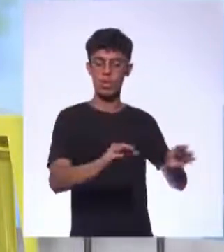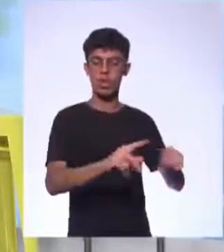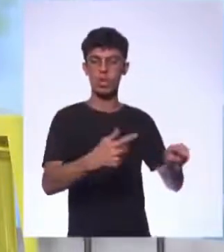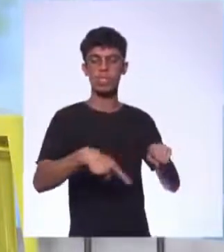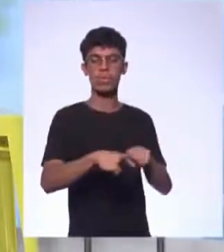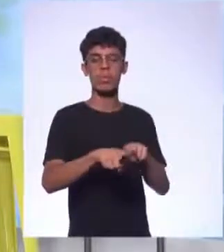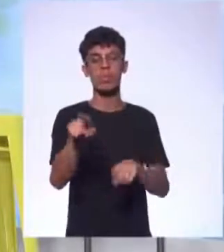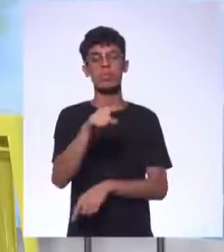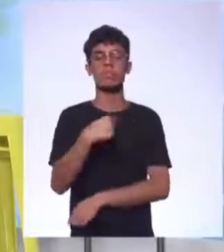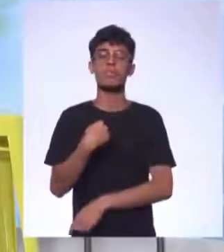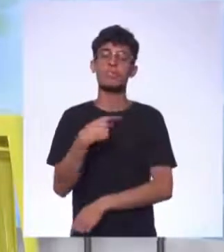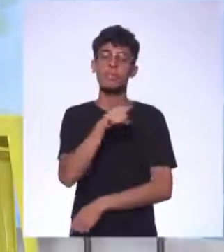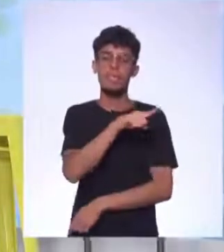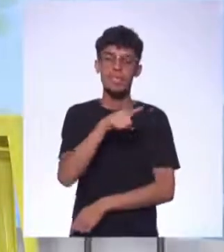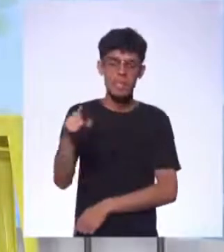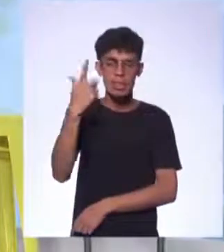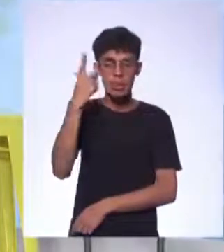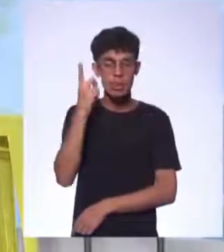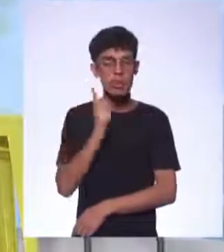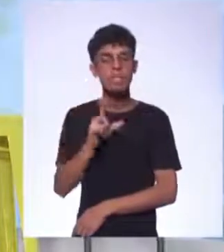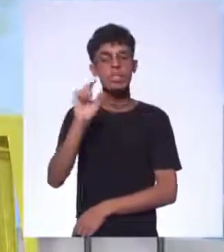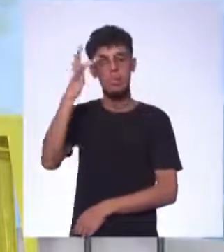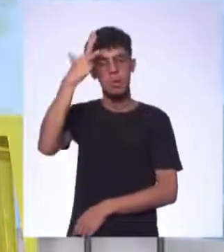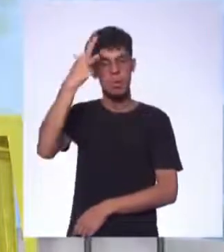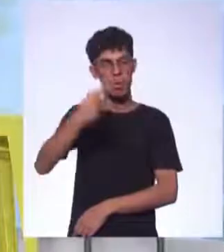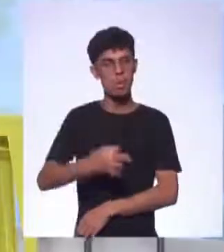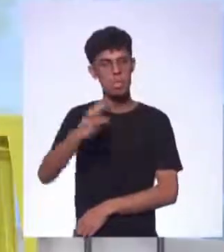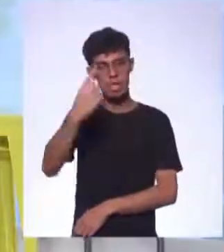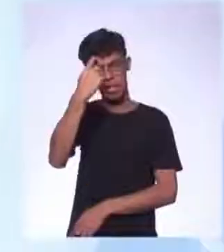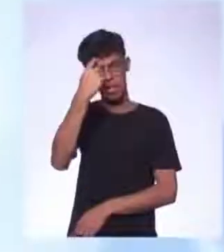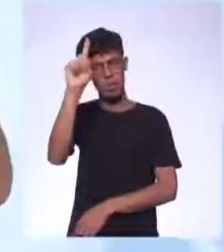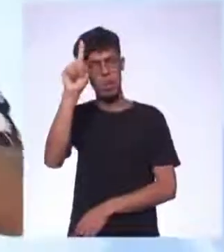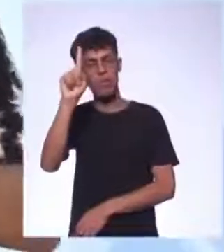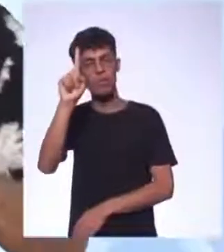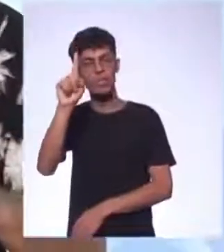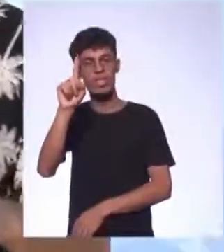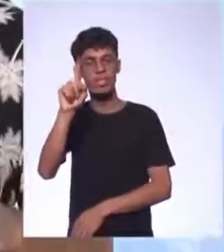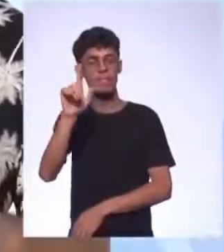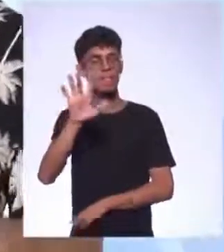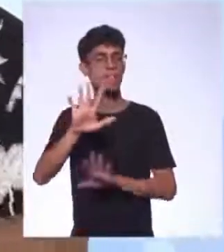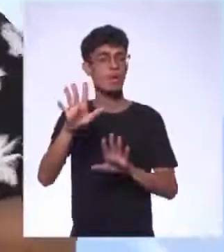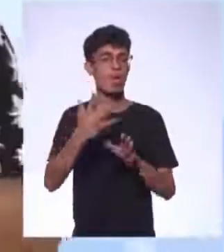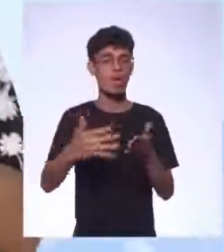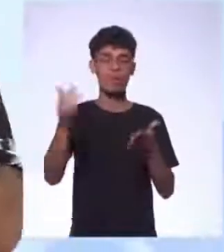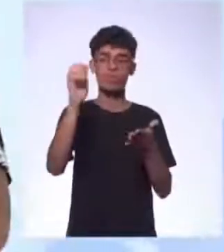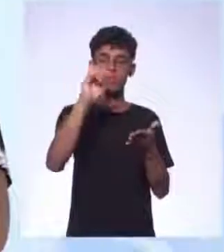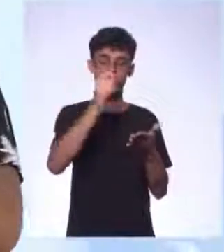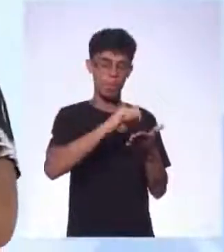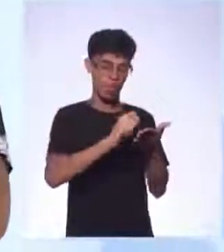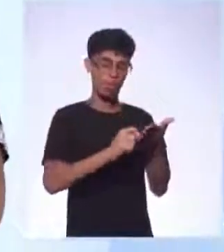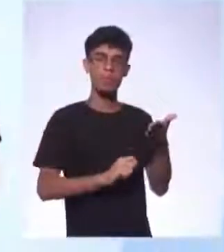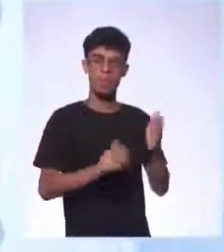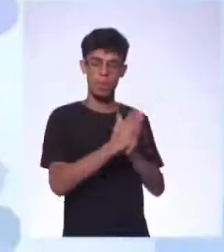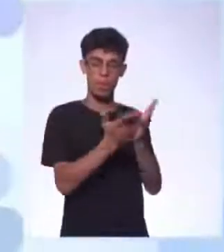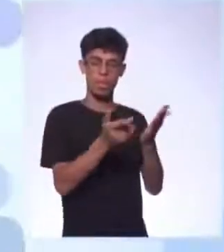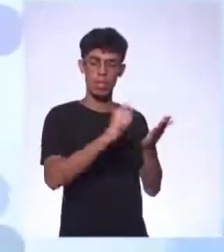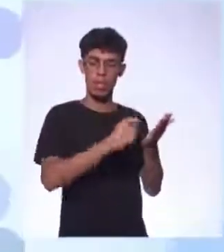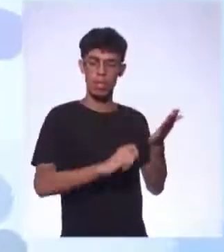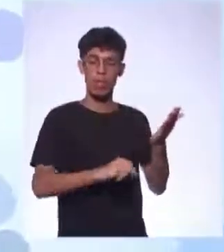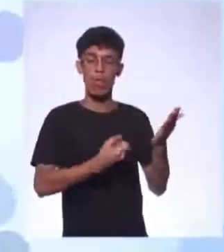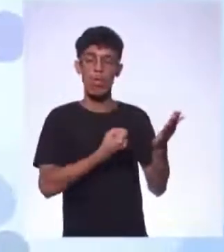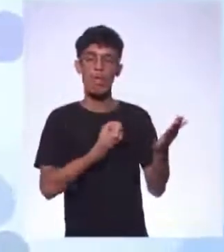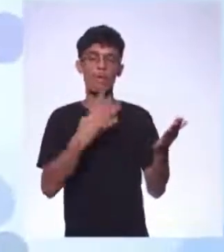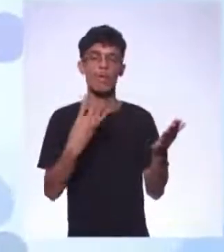espero que vocês tenham conseguido aí tirar as suas dúvidas. Volte lá no caderno do aluno volume 4,